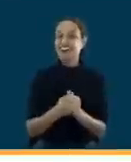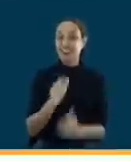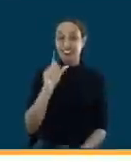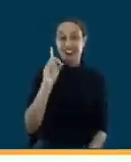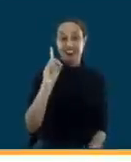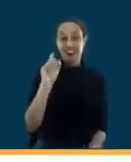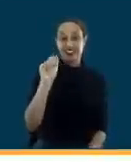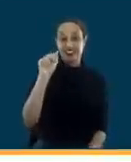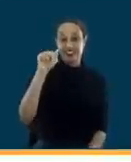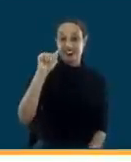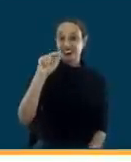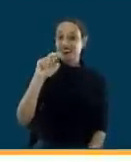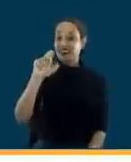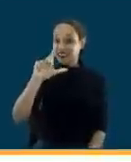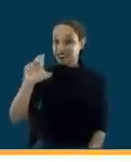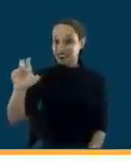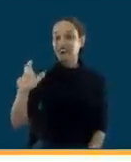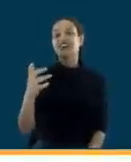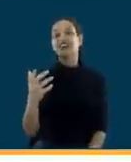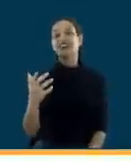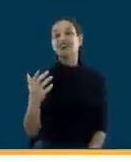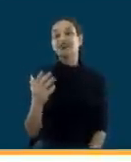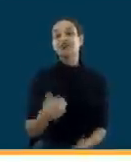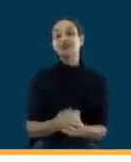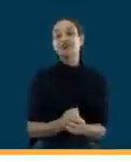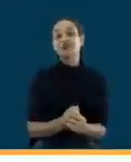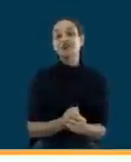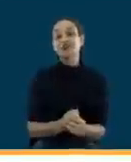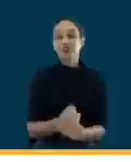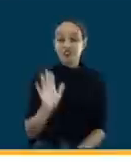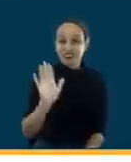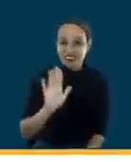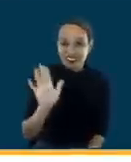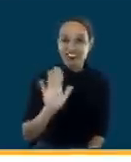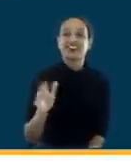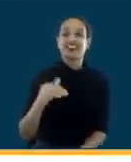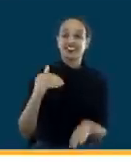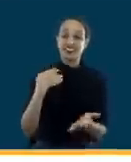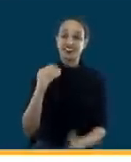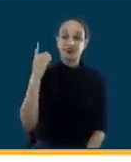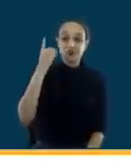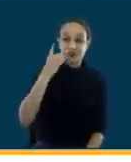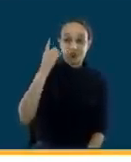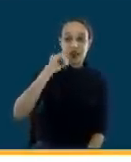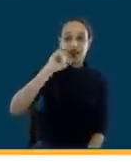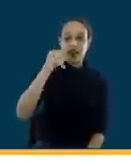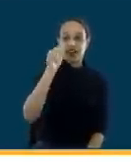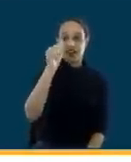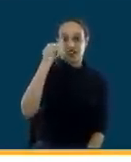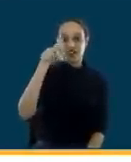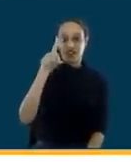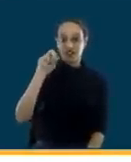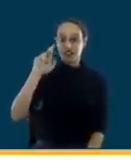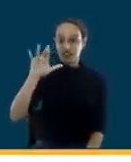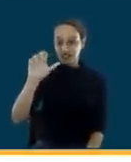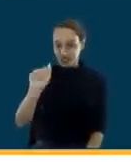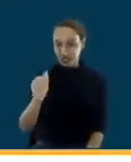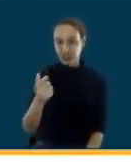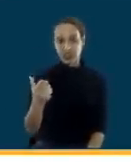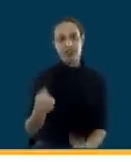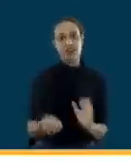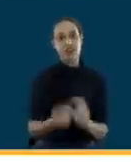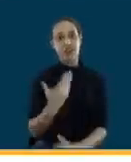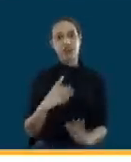Barros. Saudar a nossa deputada Jandira Fegali, autora da Lei